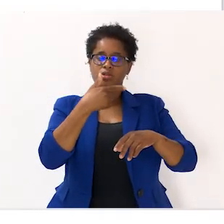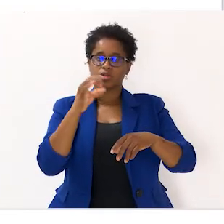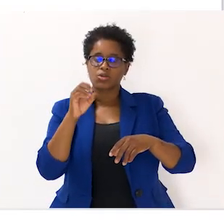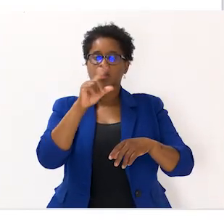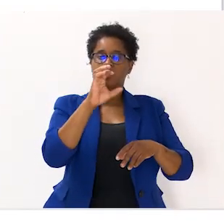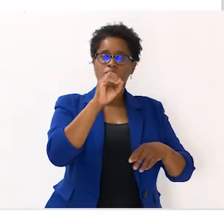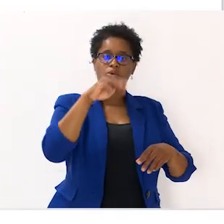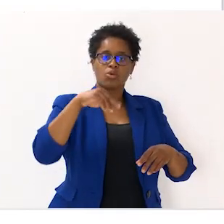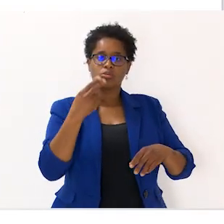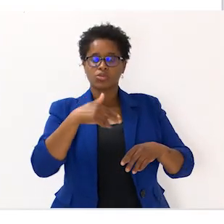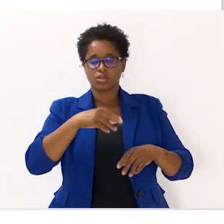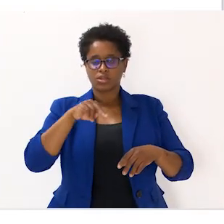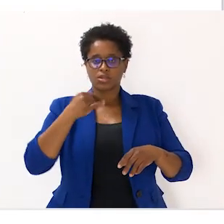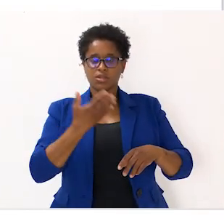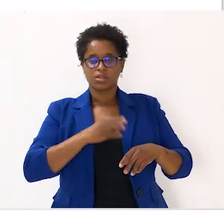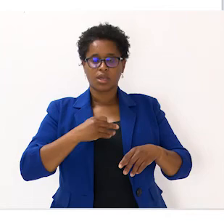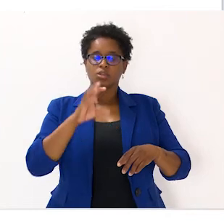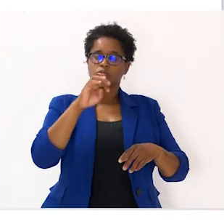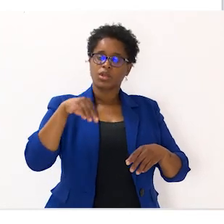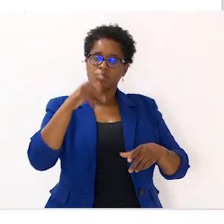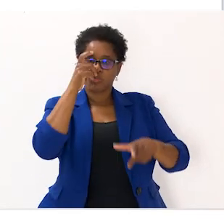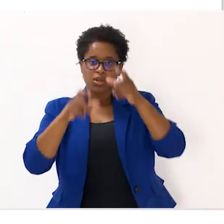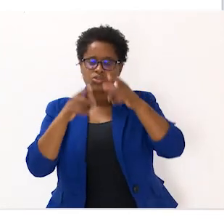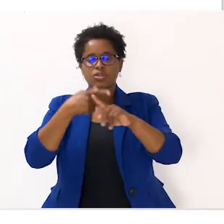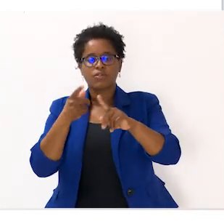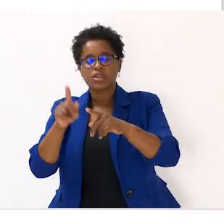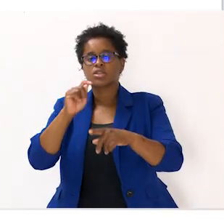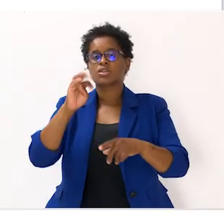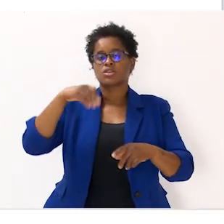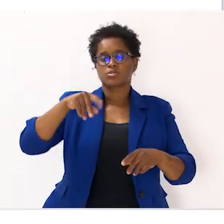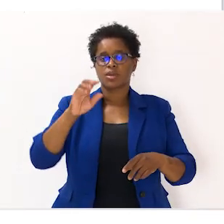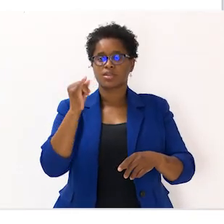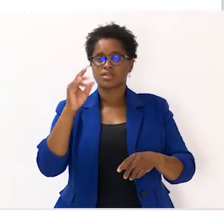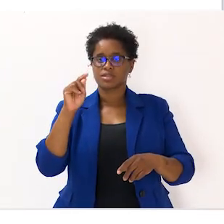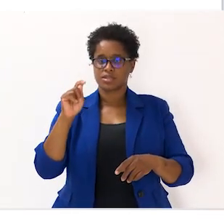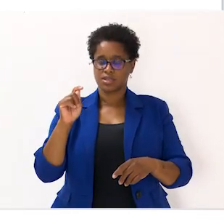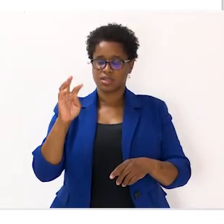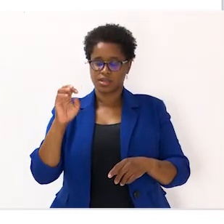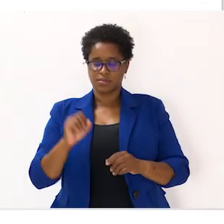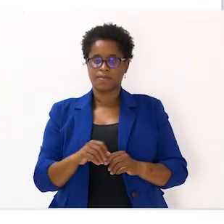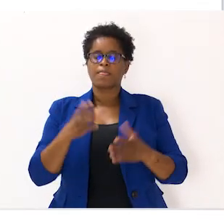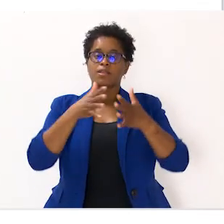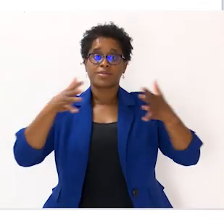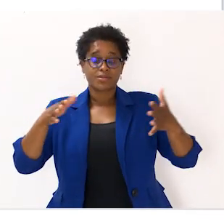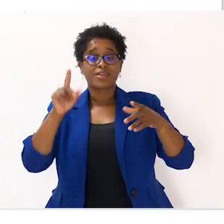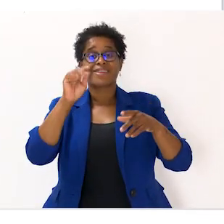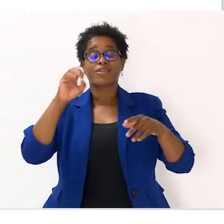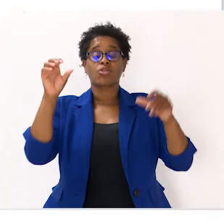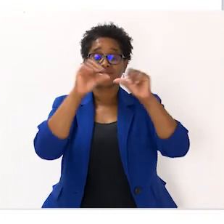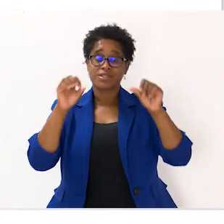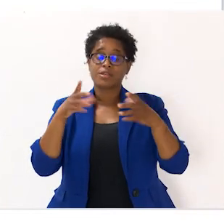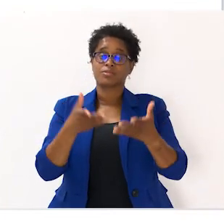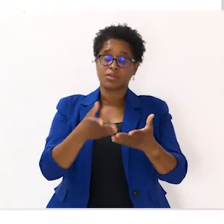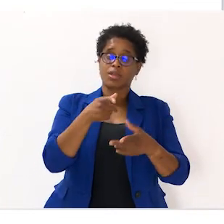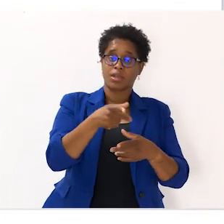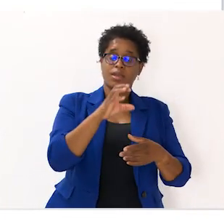comunidades, e as comunidades por populações de diferentes espécies. Quanto à dimensão, os ecossistemas classificam-se